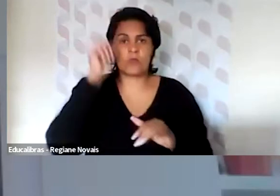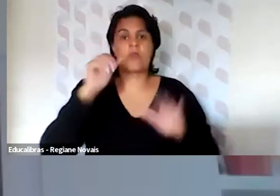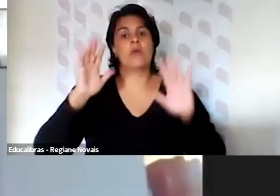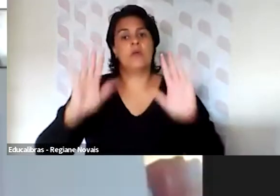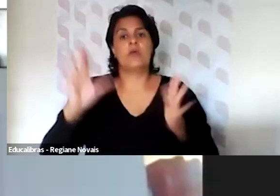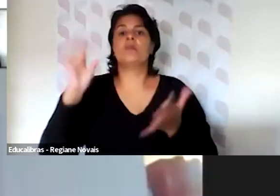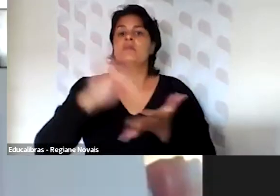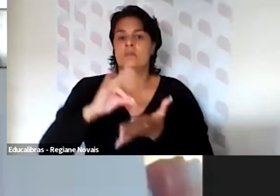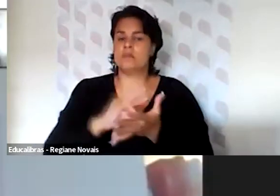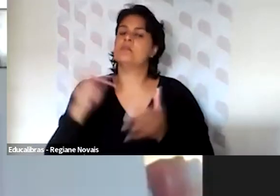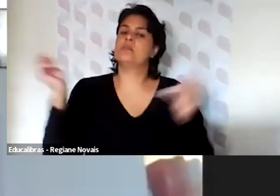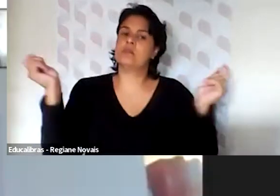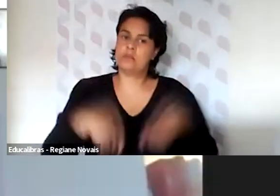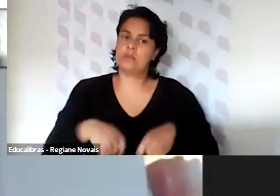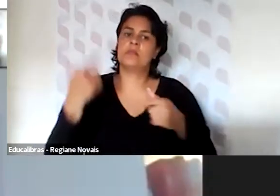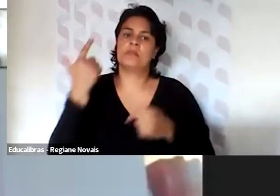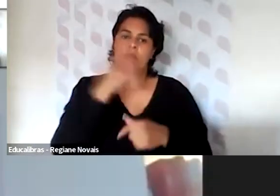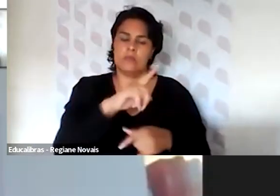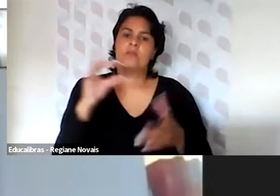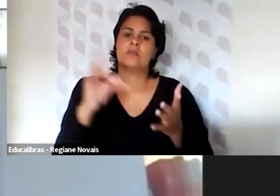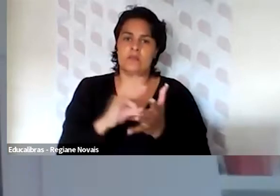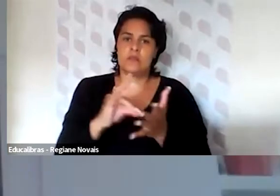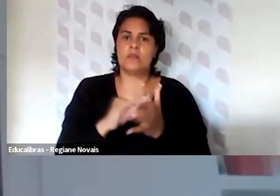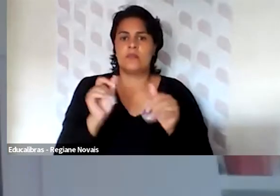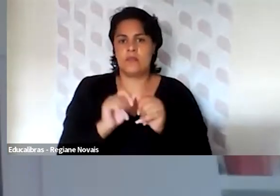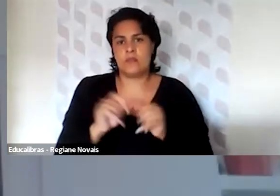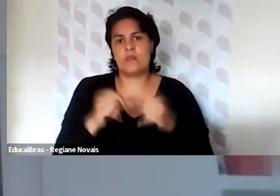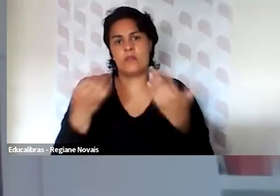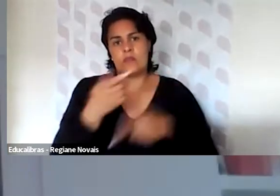conciliar preservação ambiental e desenvolvimento humano e econômico.